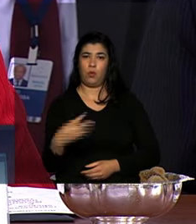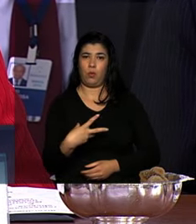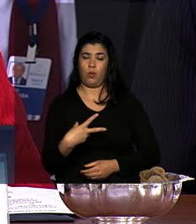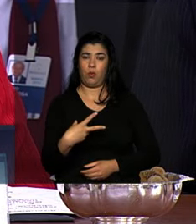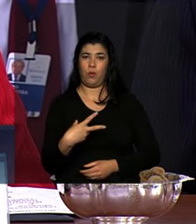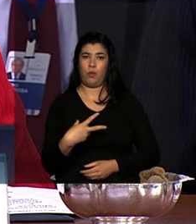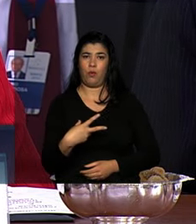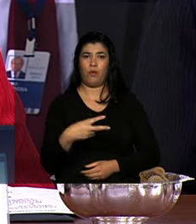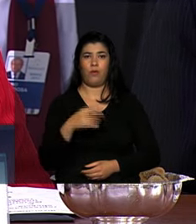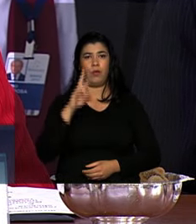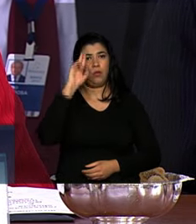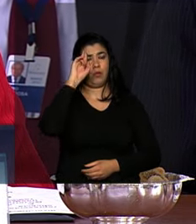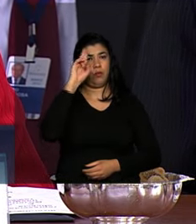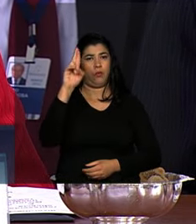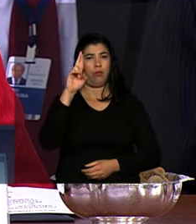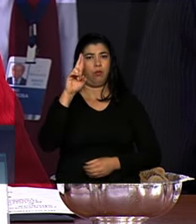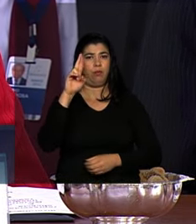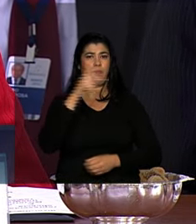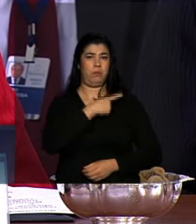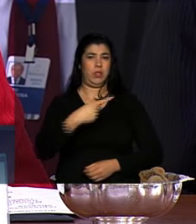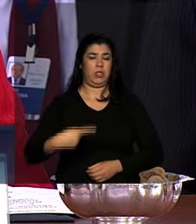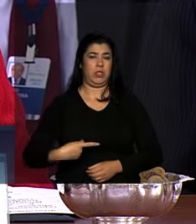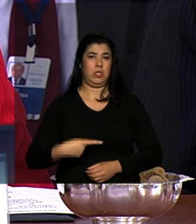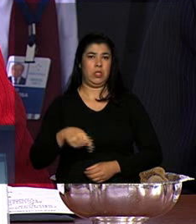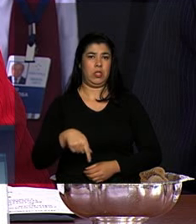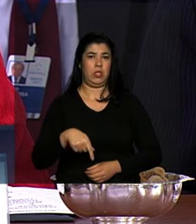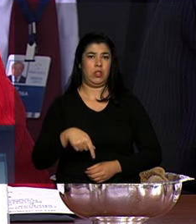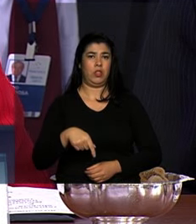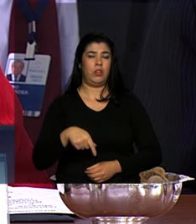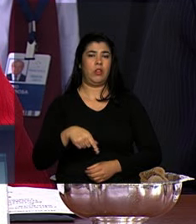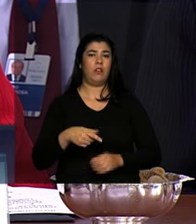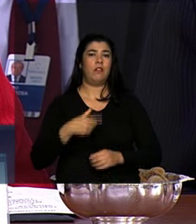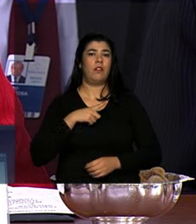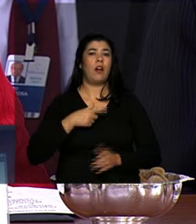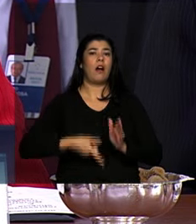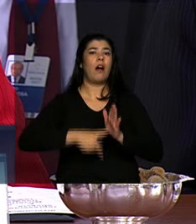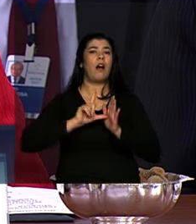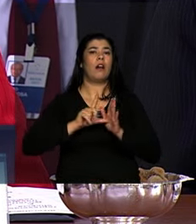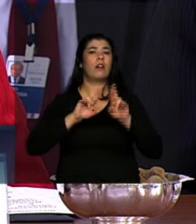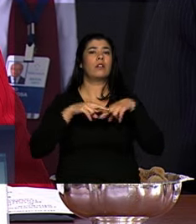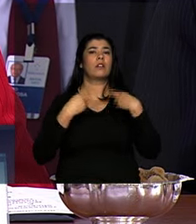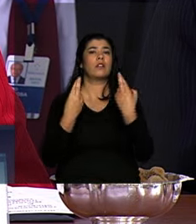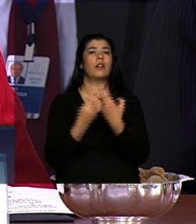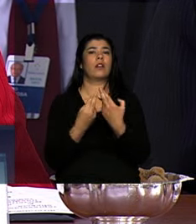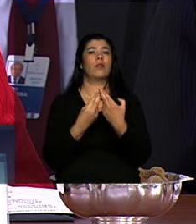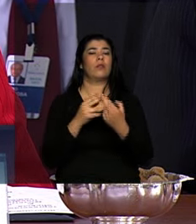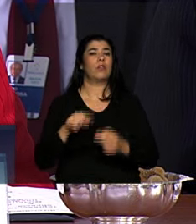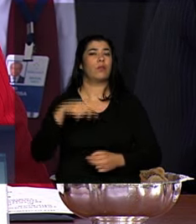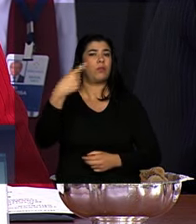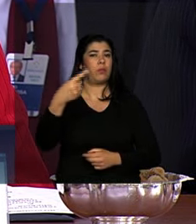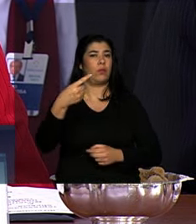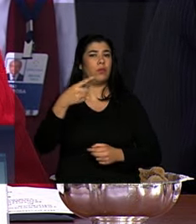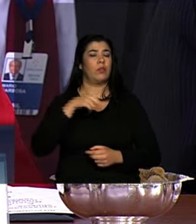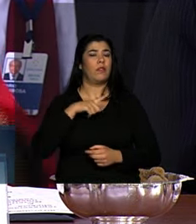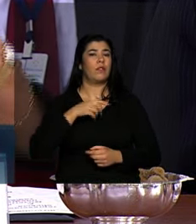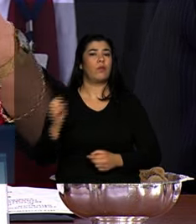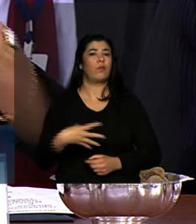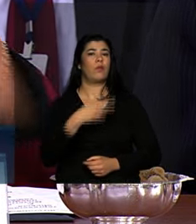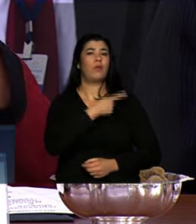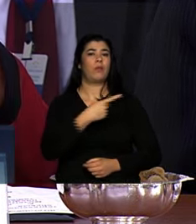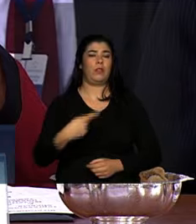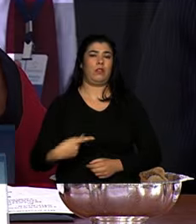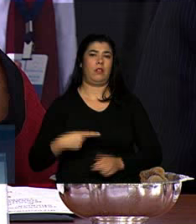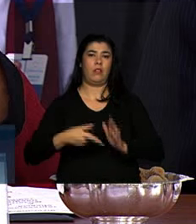tomará posse antes da próxima reunião de todo o bloco, pelo menos antes